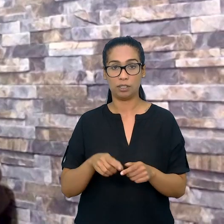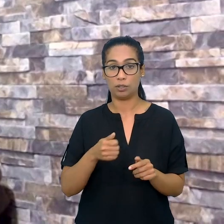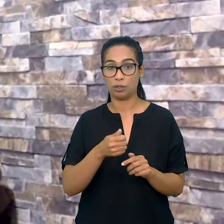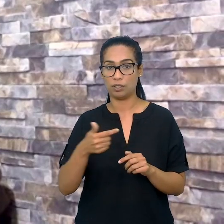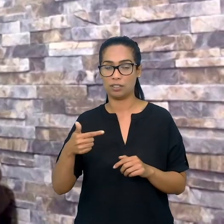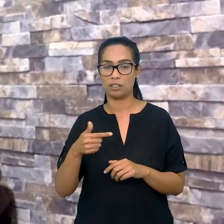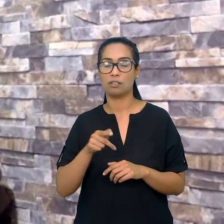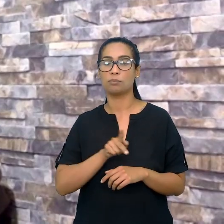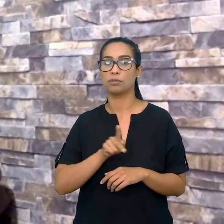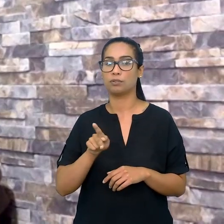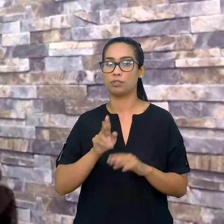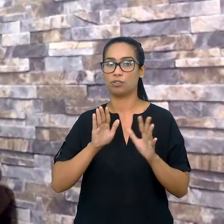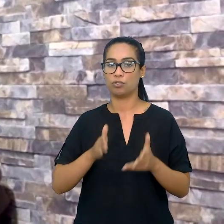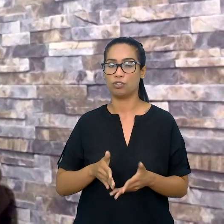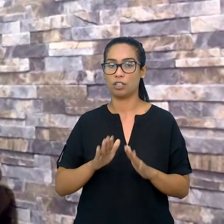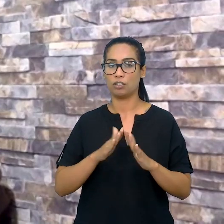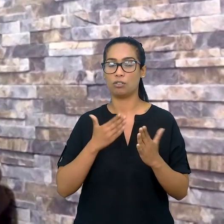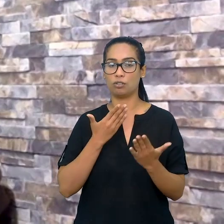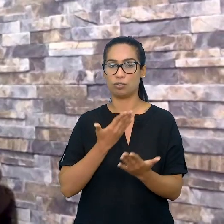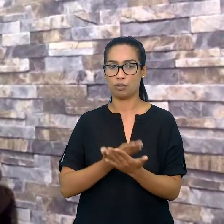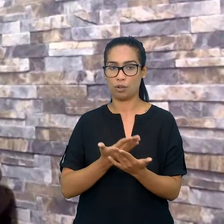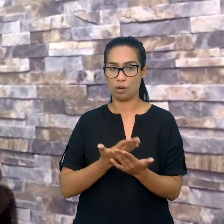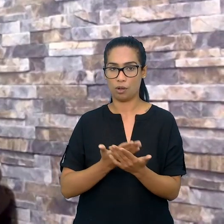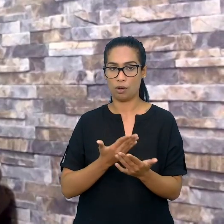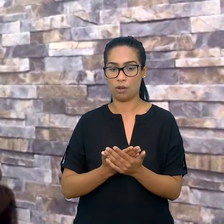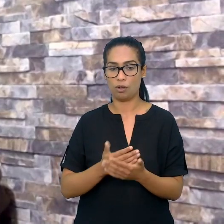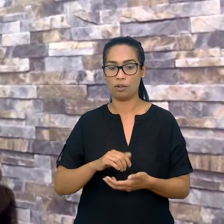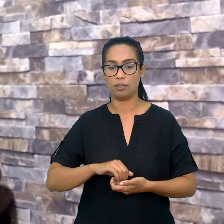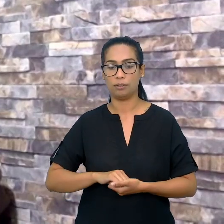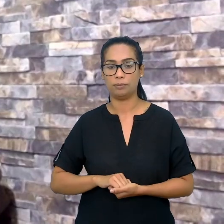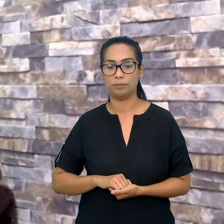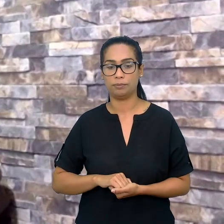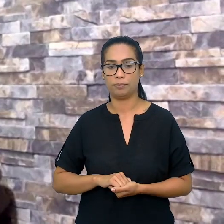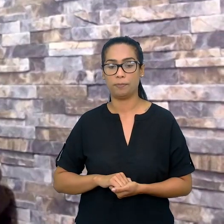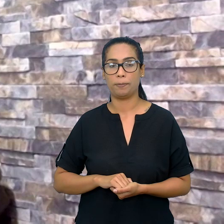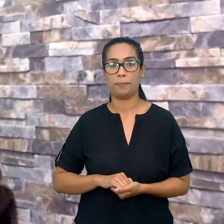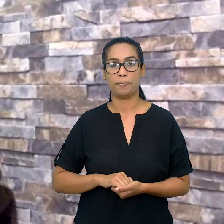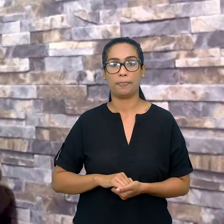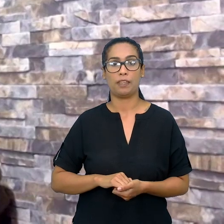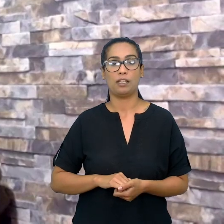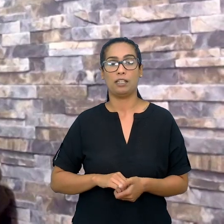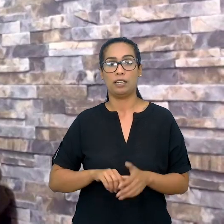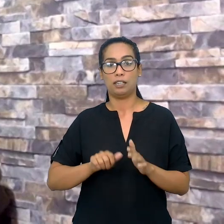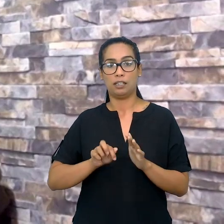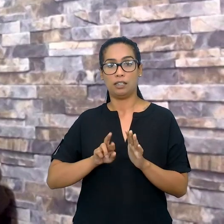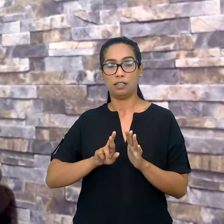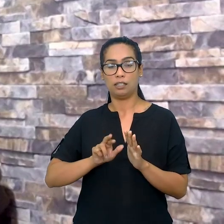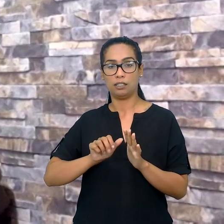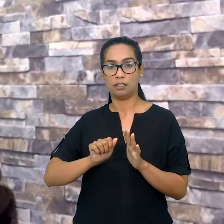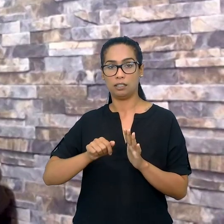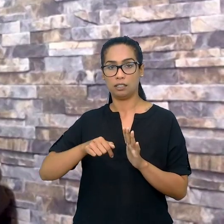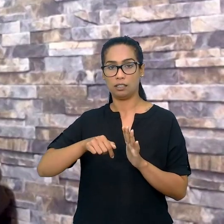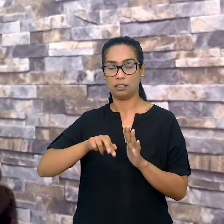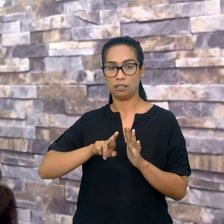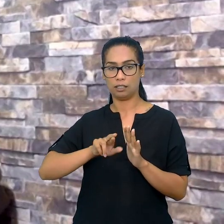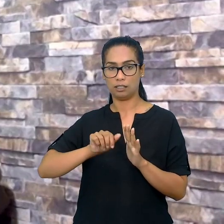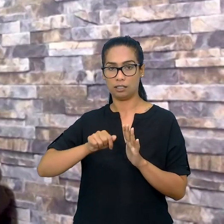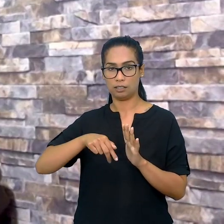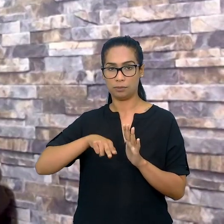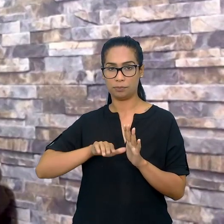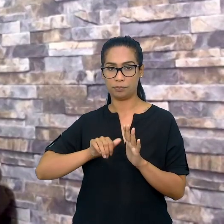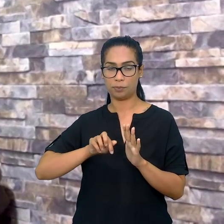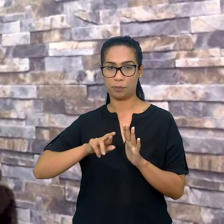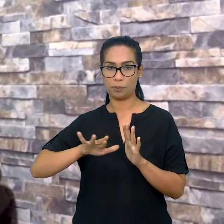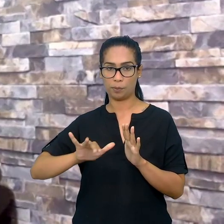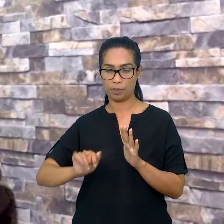e atuo na Escola Estadual Professor Victor Lacorte, na Diretoria de Ensino Região de Araraquara. Aproveito esse momento para saudar